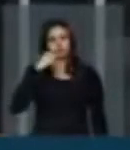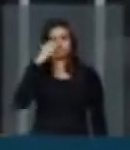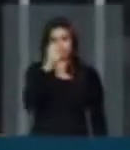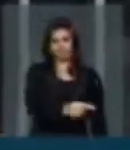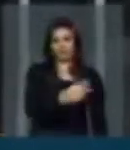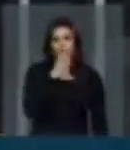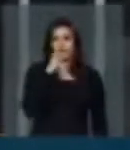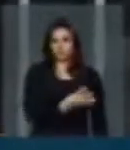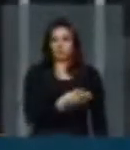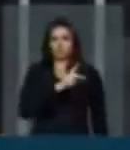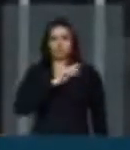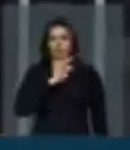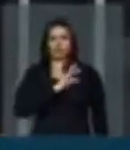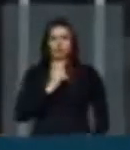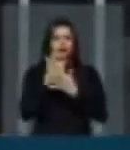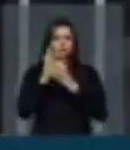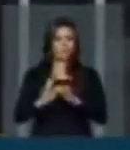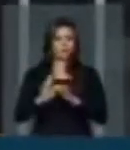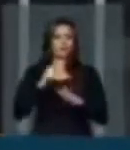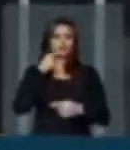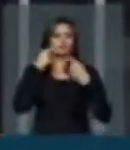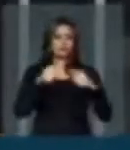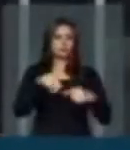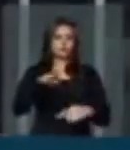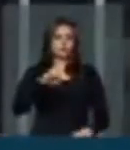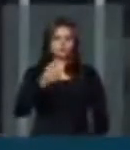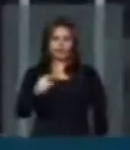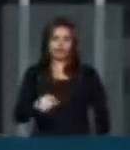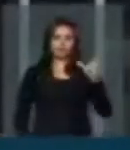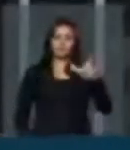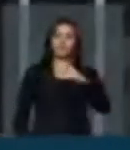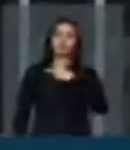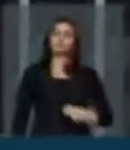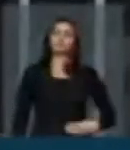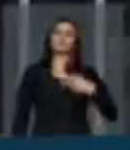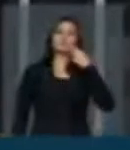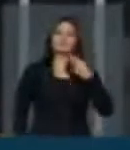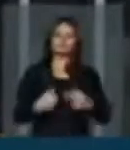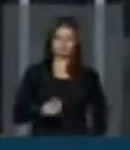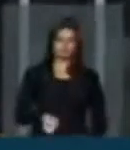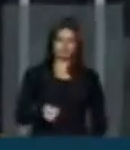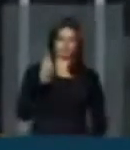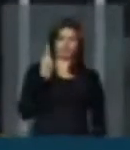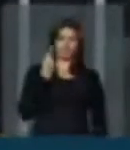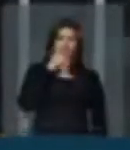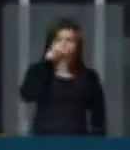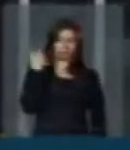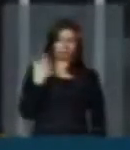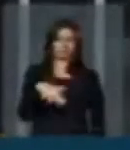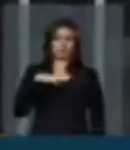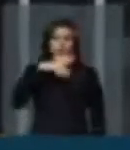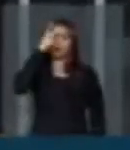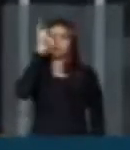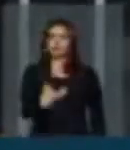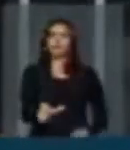PT para desconstruir a denúncia do mensalão. Abre aspas. Acho estranho e grave que uma pessoa